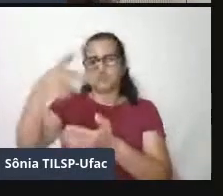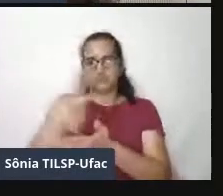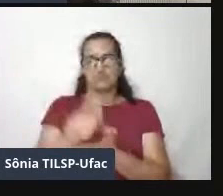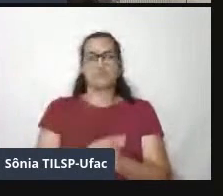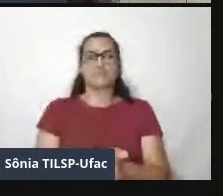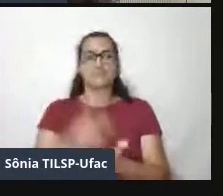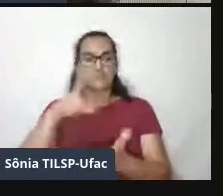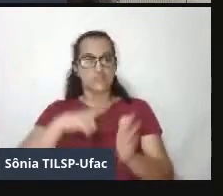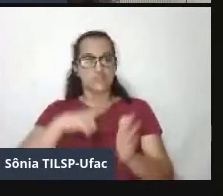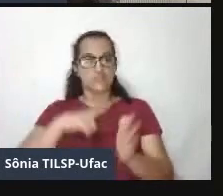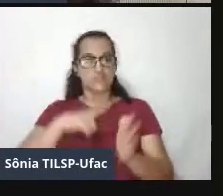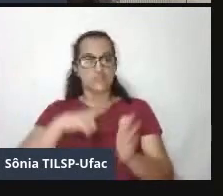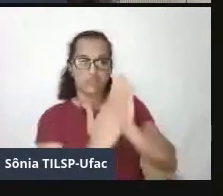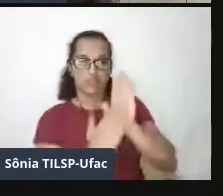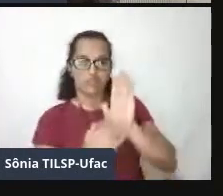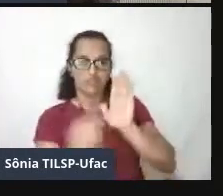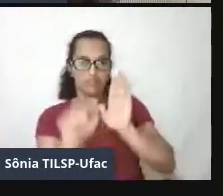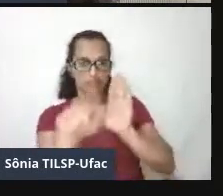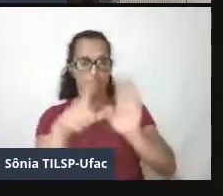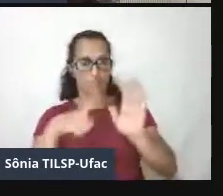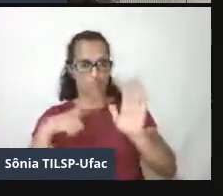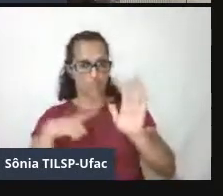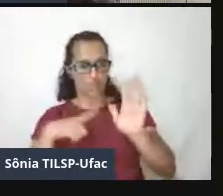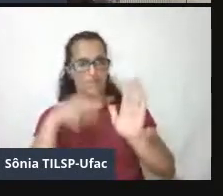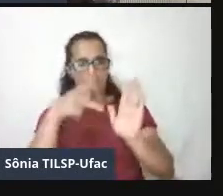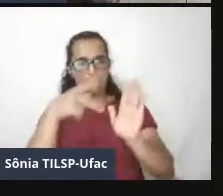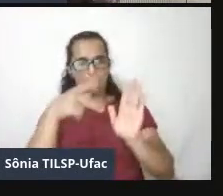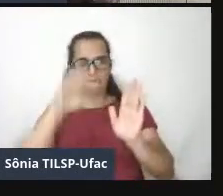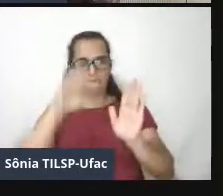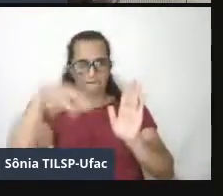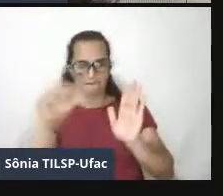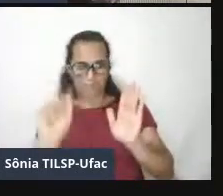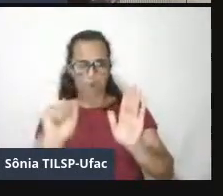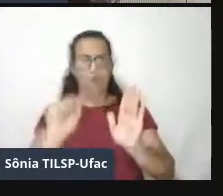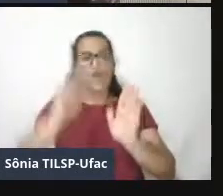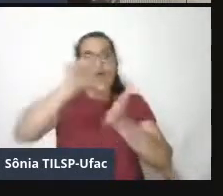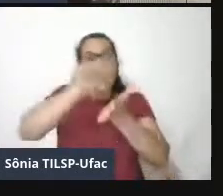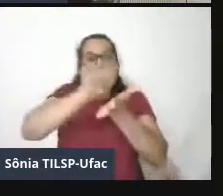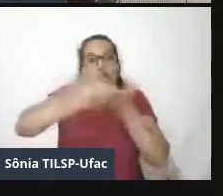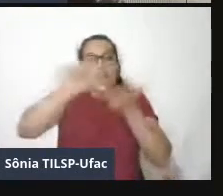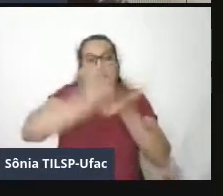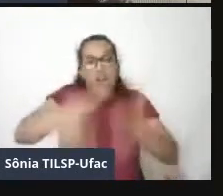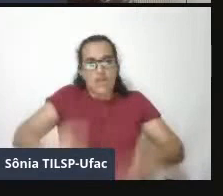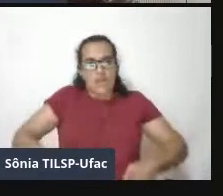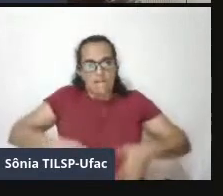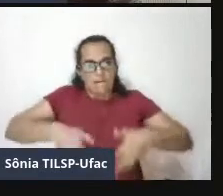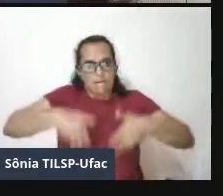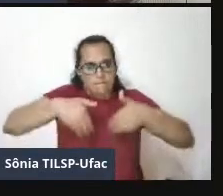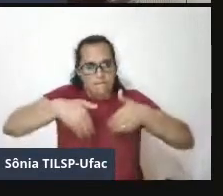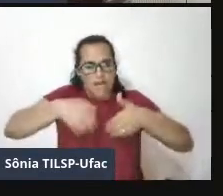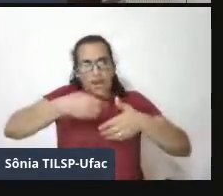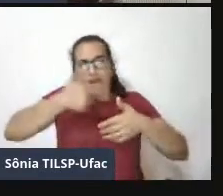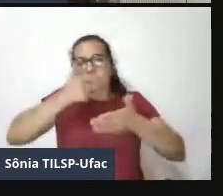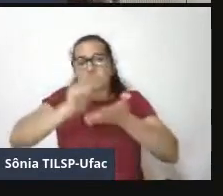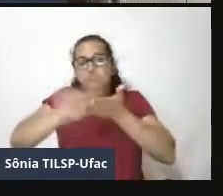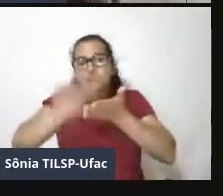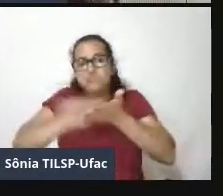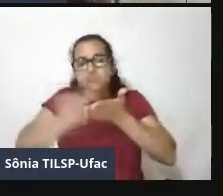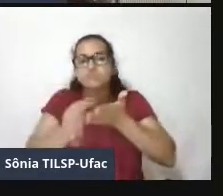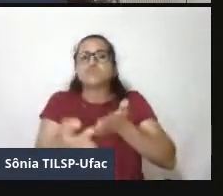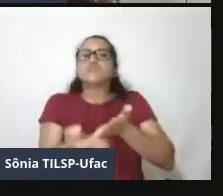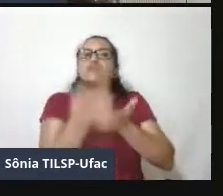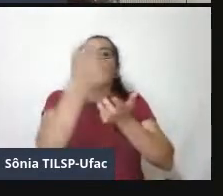maneiras de você fazer a prona. Você faz o esvaziamento gástrico, né? Abre a sonda desse paciente 2 horas antes da prona, para garantir que no momento